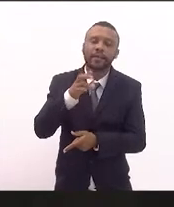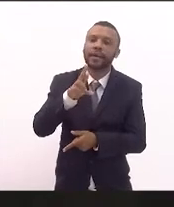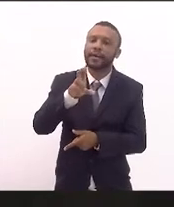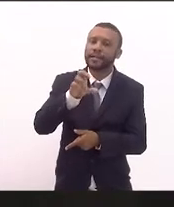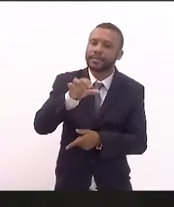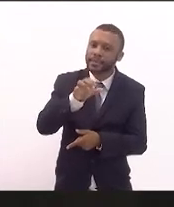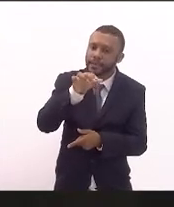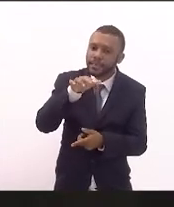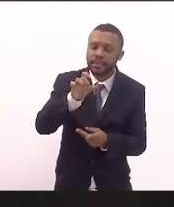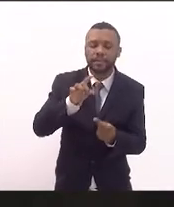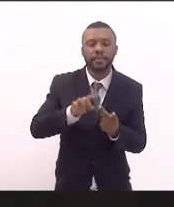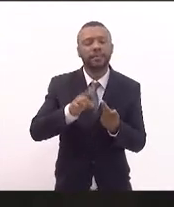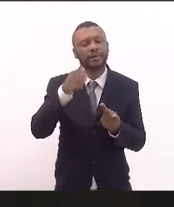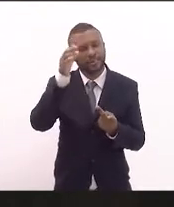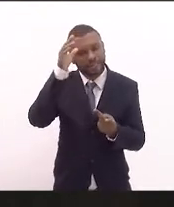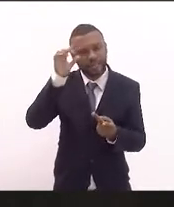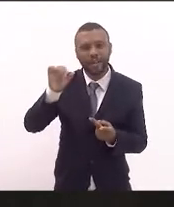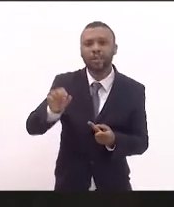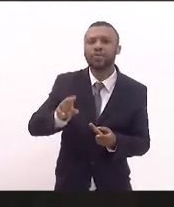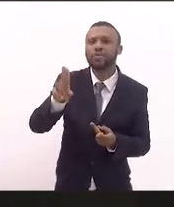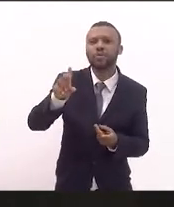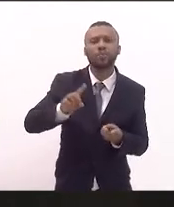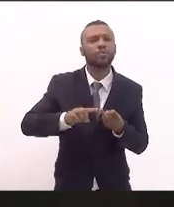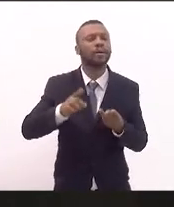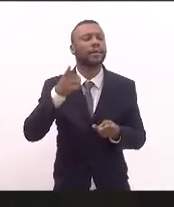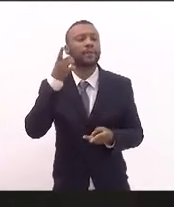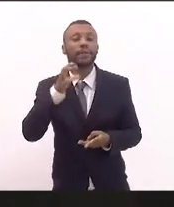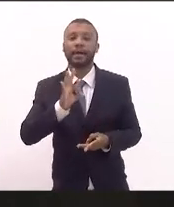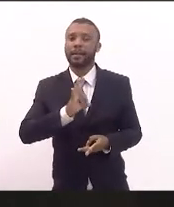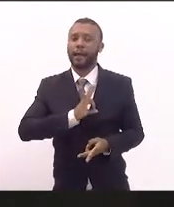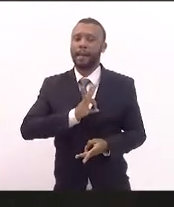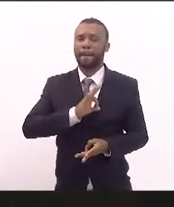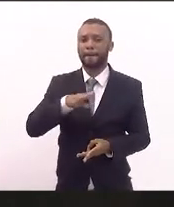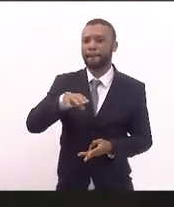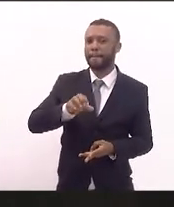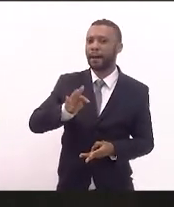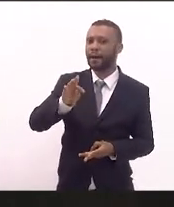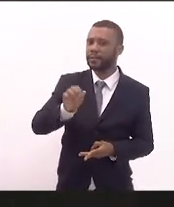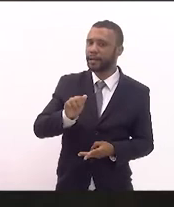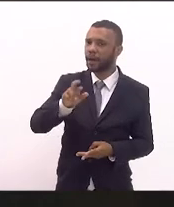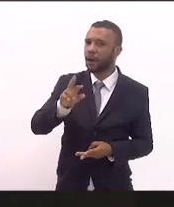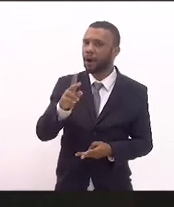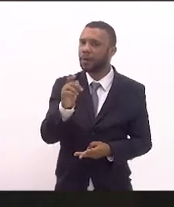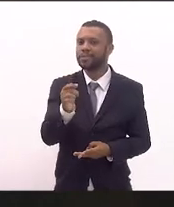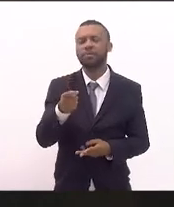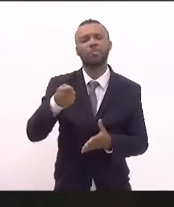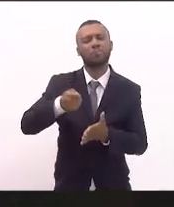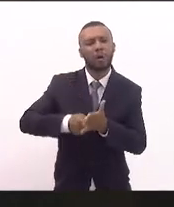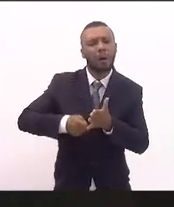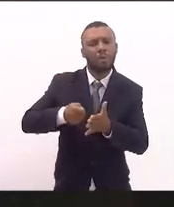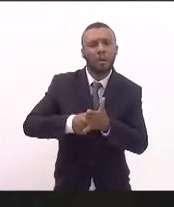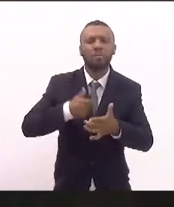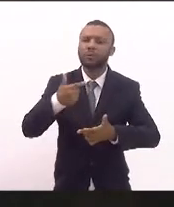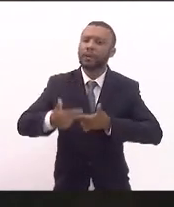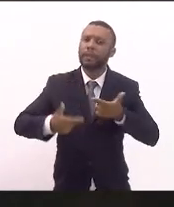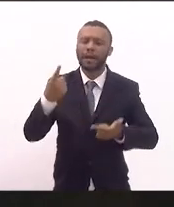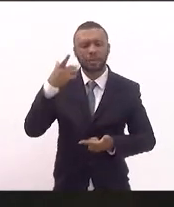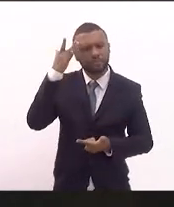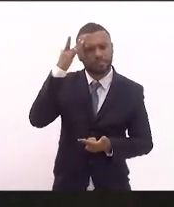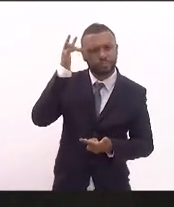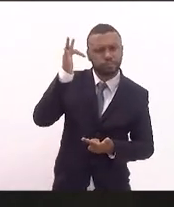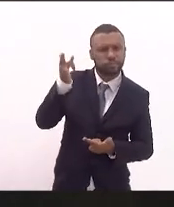Marta Rocha, da deputada Tia Ju, de várias deputadas que estão diariamente em contato com a senhora.